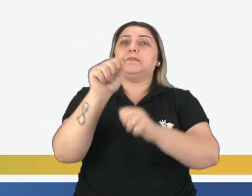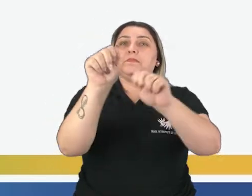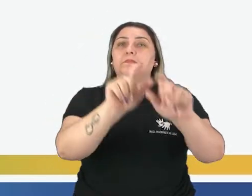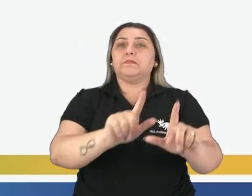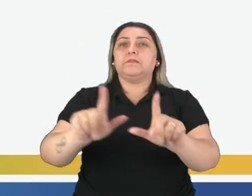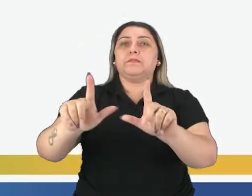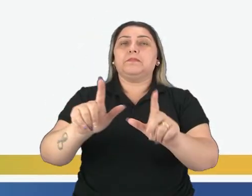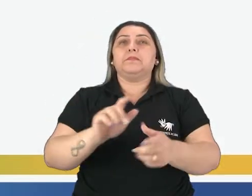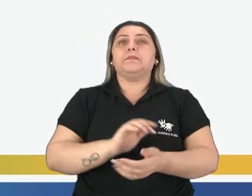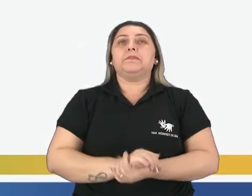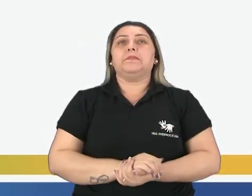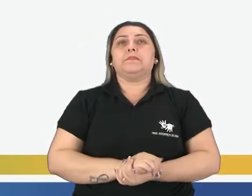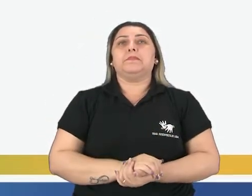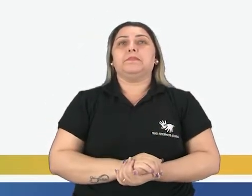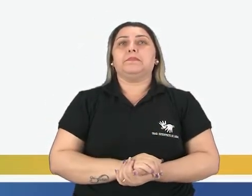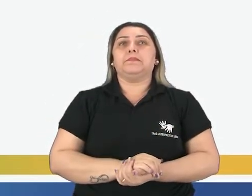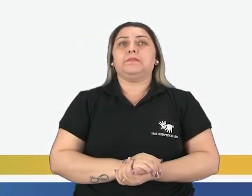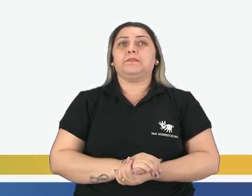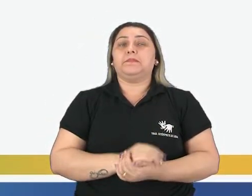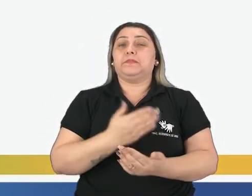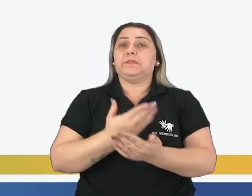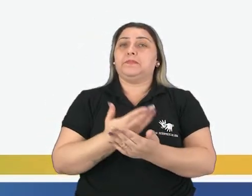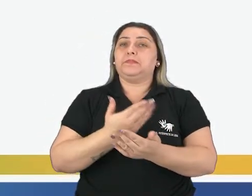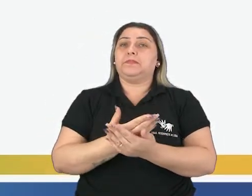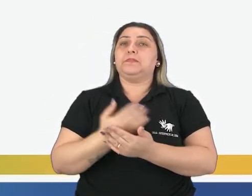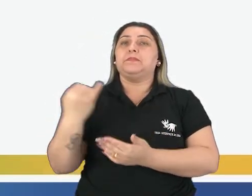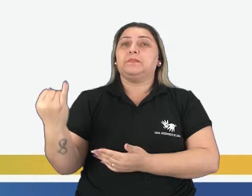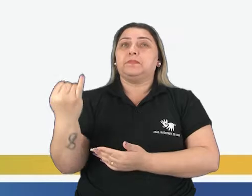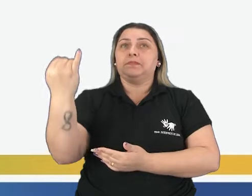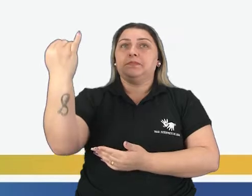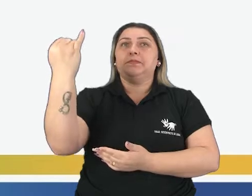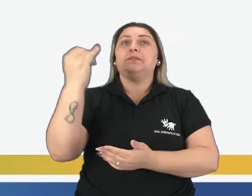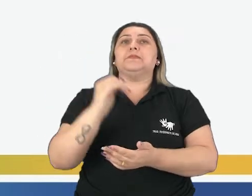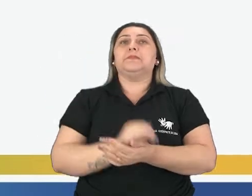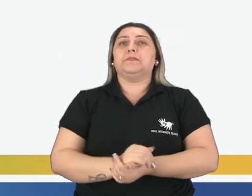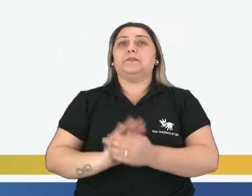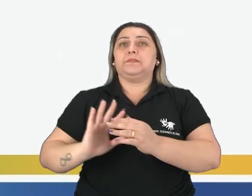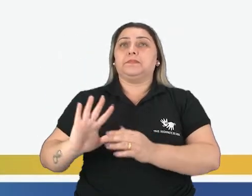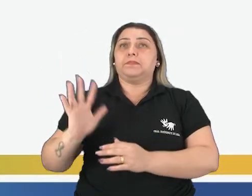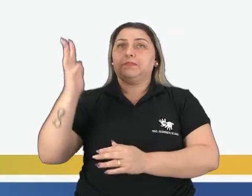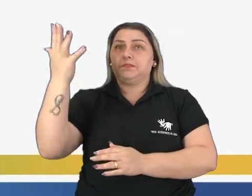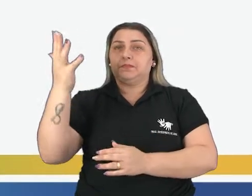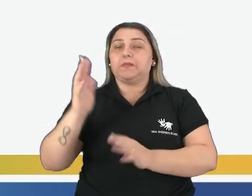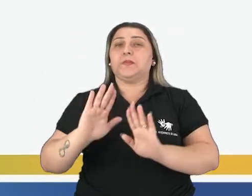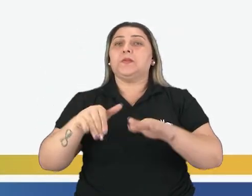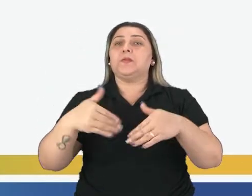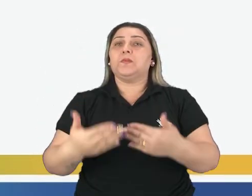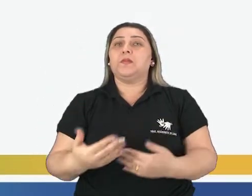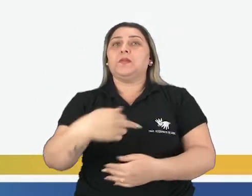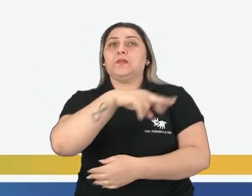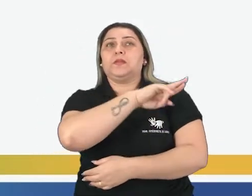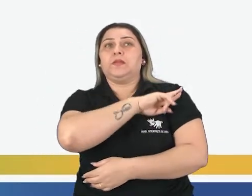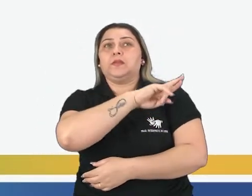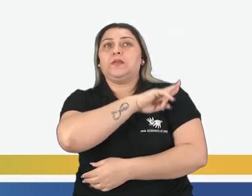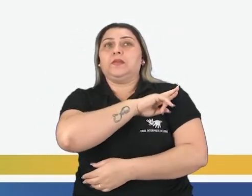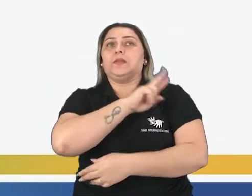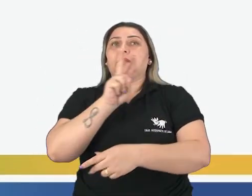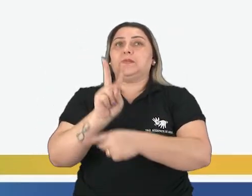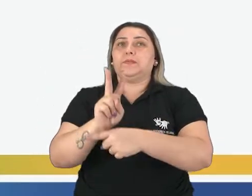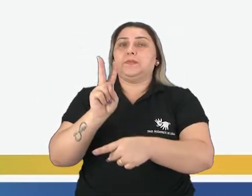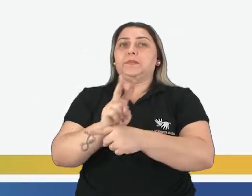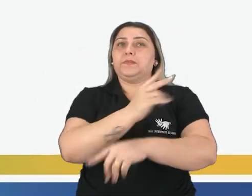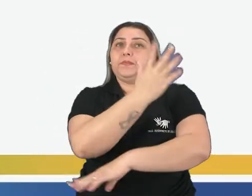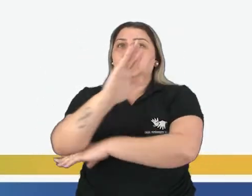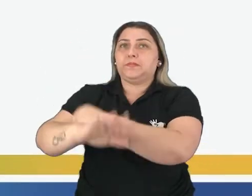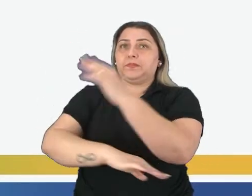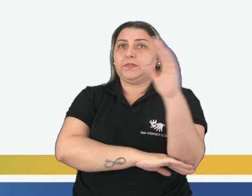na telinha. Nessa aula abordaremos esses importantes processos. Qual o seu papel na preservação do